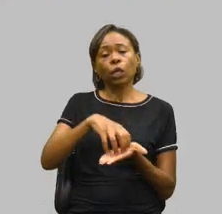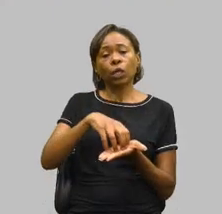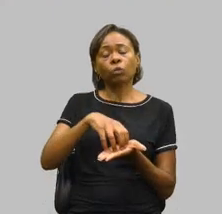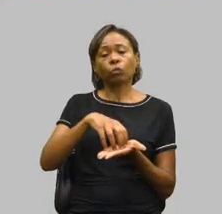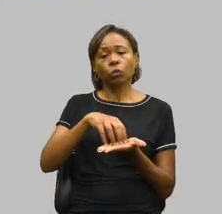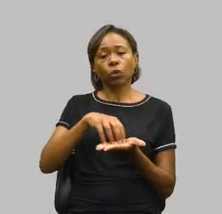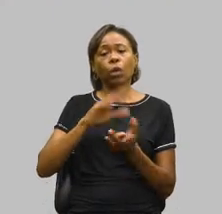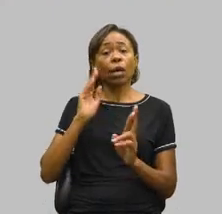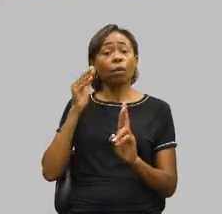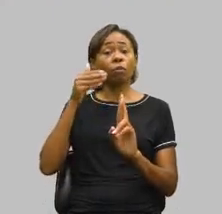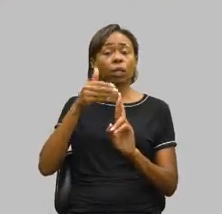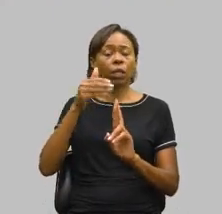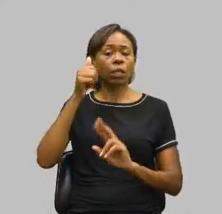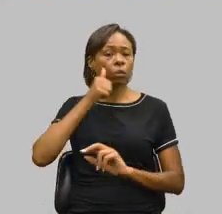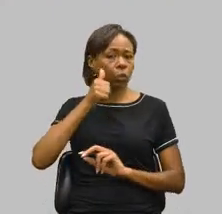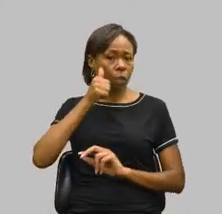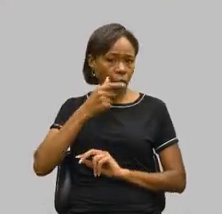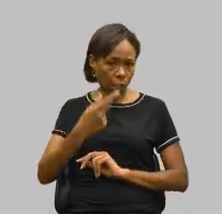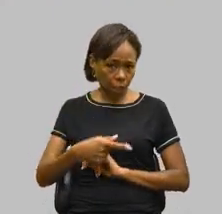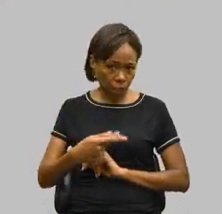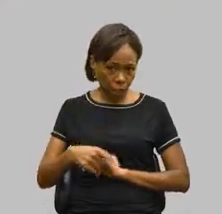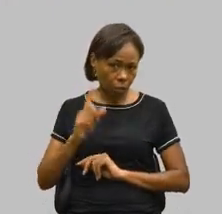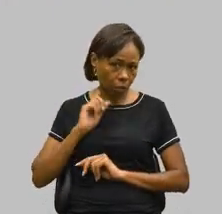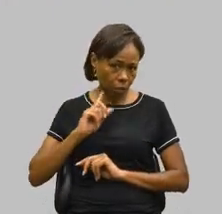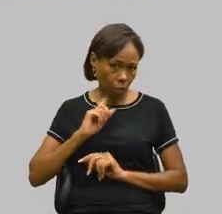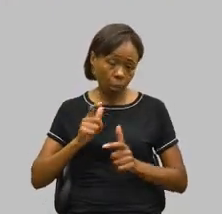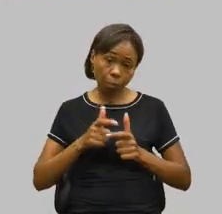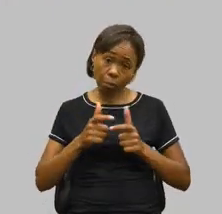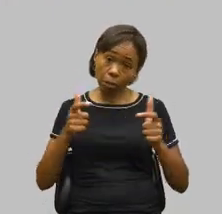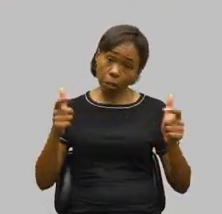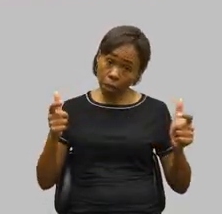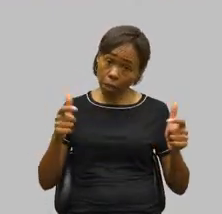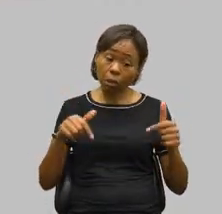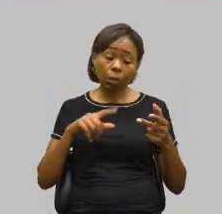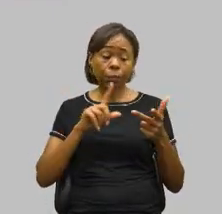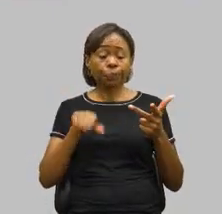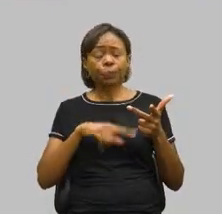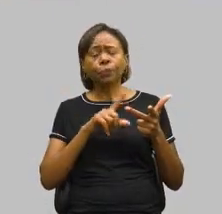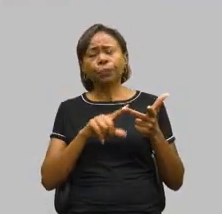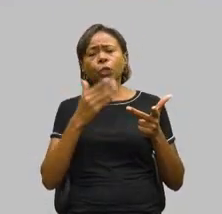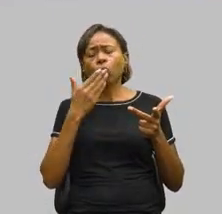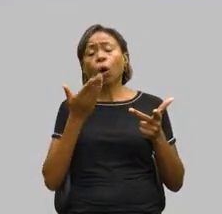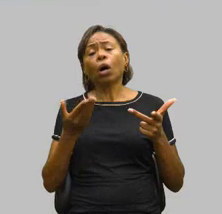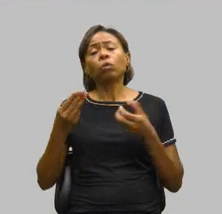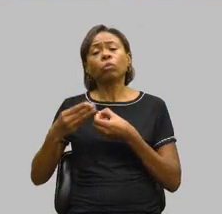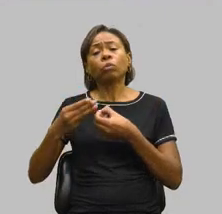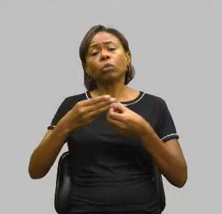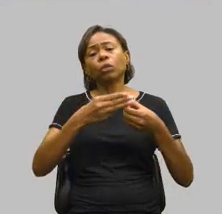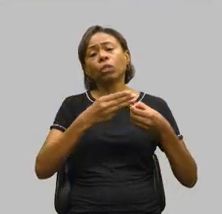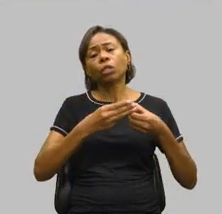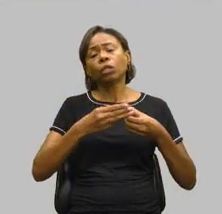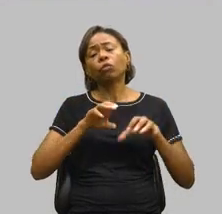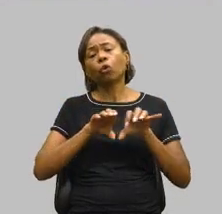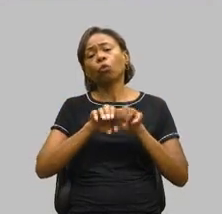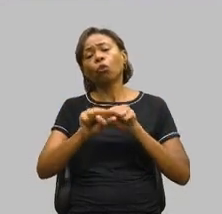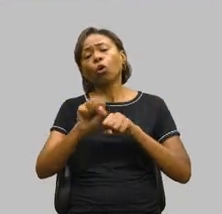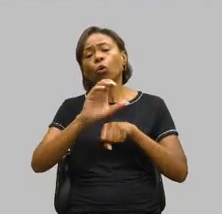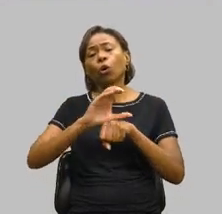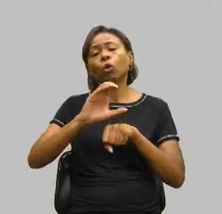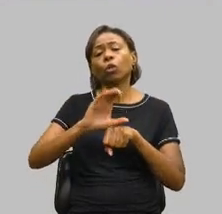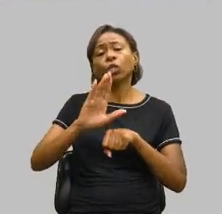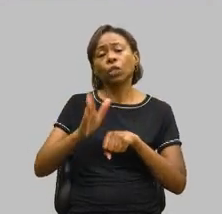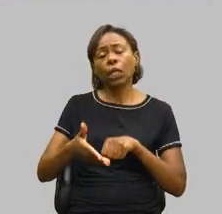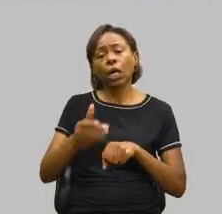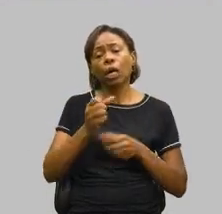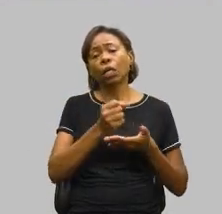estado né também há a necessidade dessa ampliação Quais os municípios já receberam as formações eh e assessorias